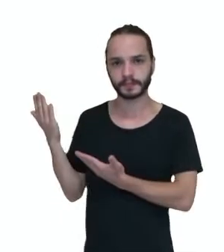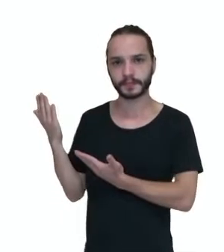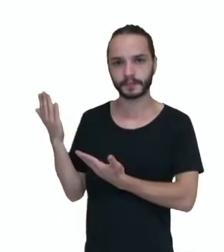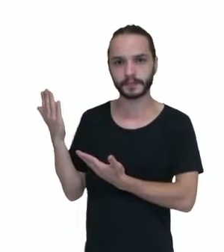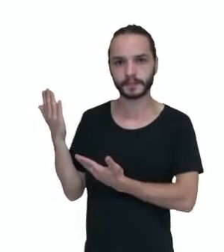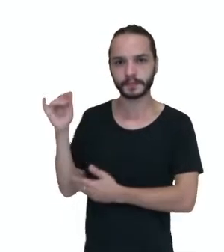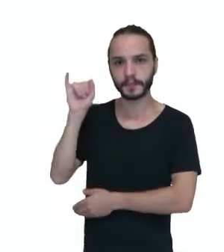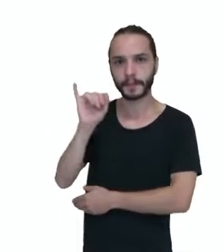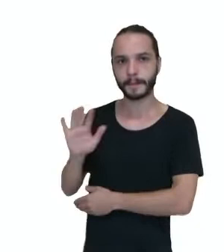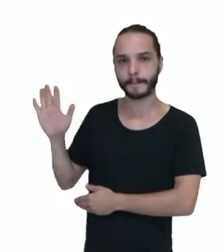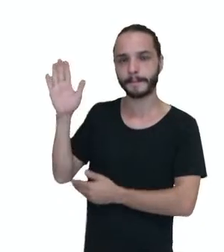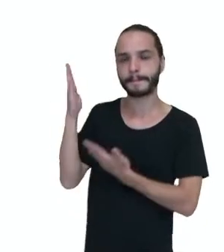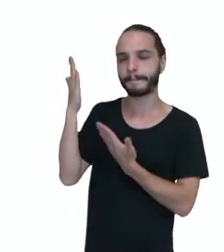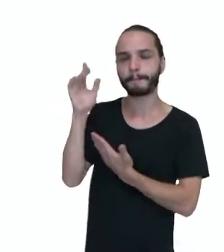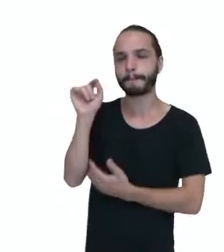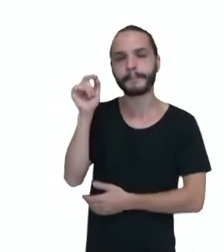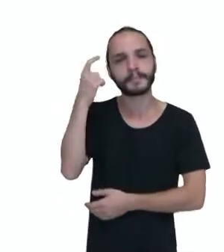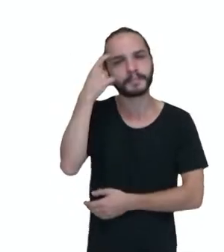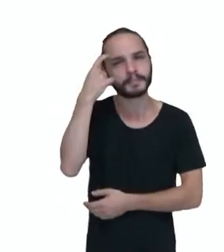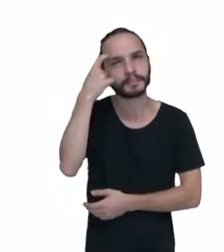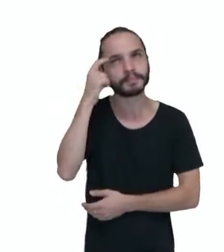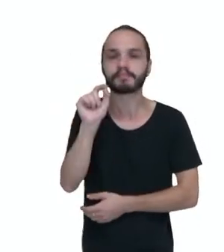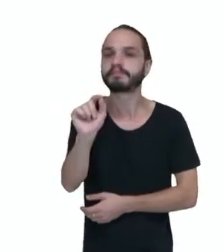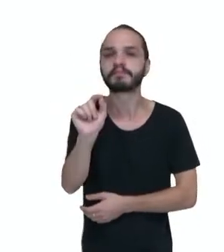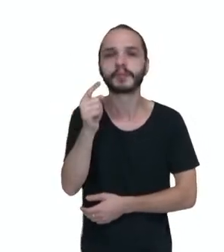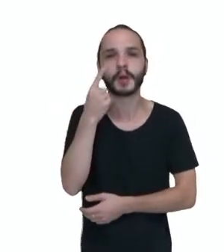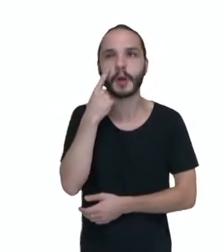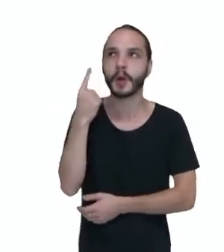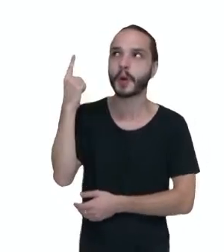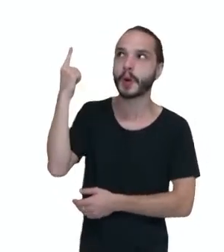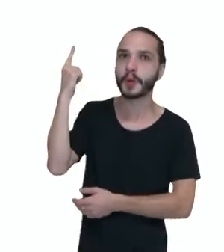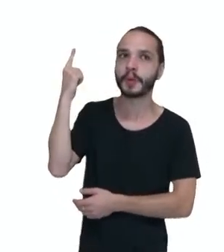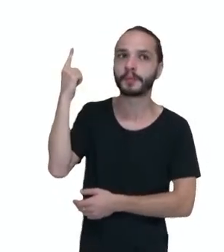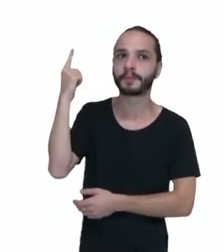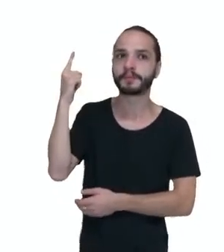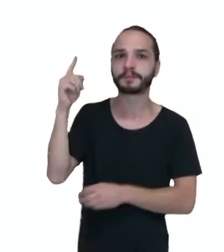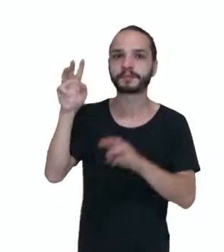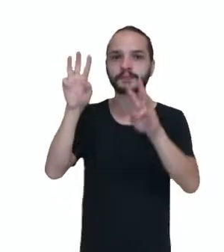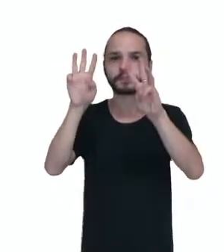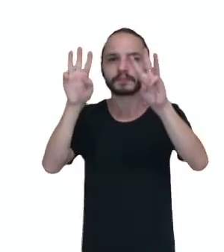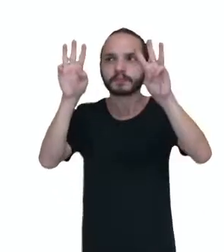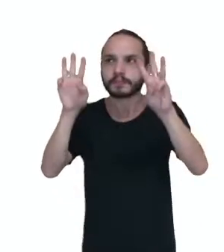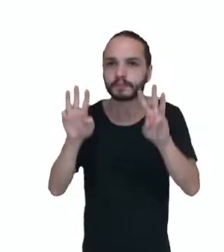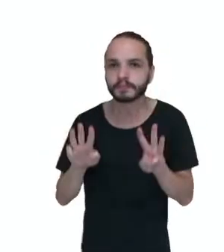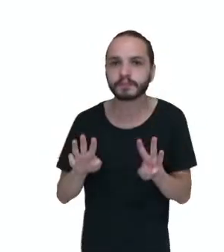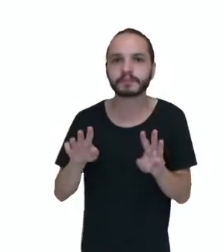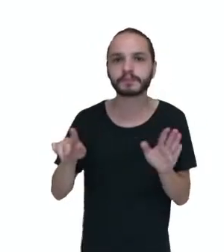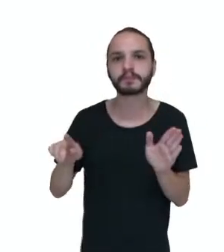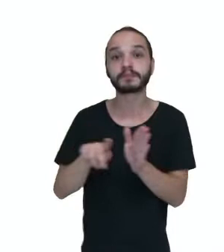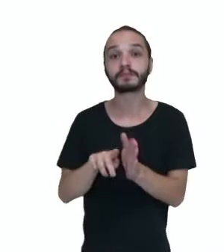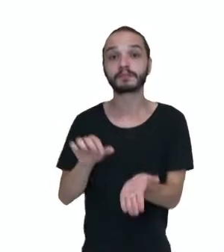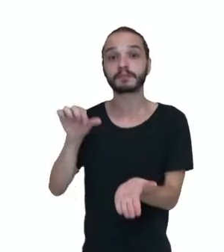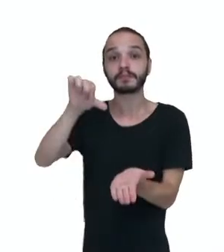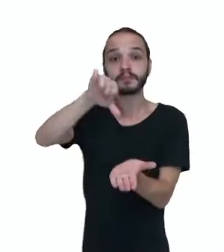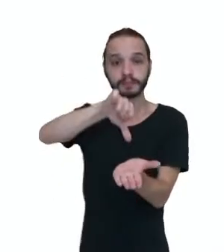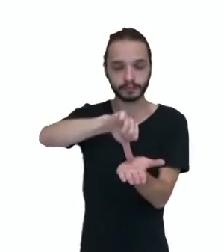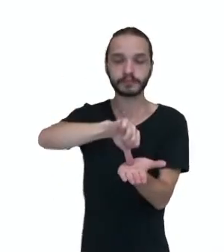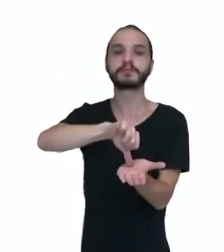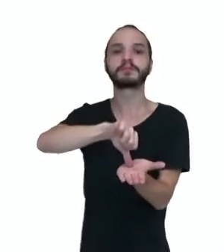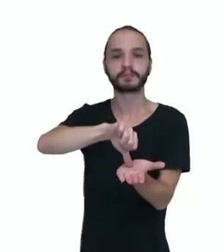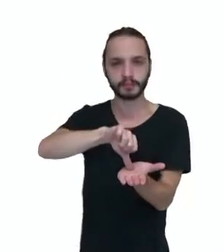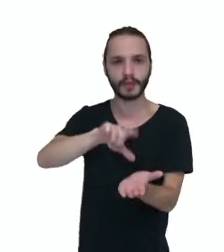lado, o que te vem à mente? Veja aqui a imagem, ó, o Partenon na Acrópole de Atenas, um dos